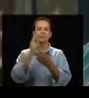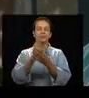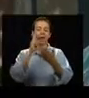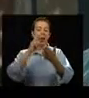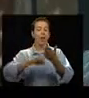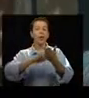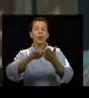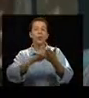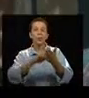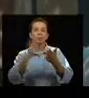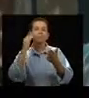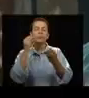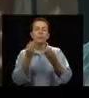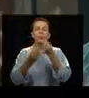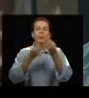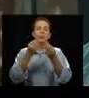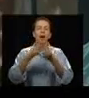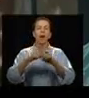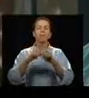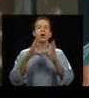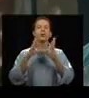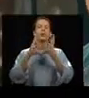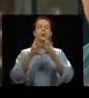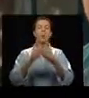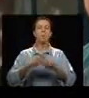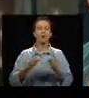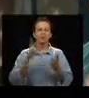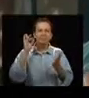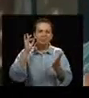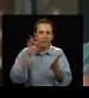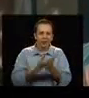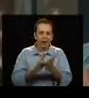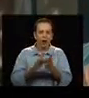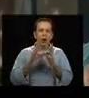a escrever meu nome. Tive em outras escolas, mas o que